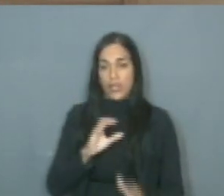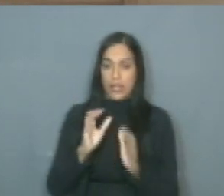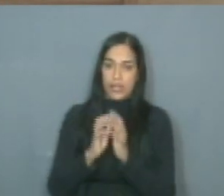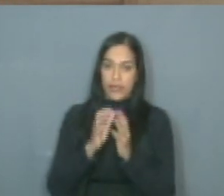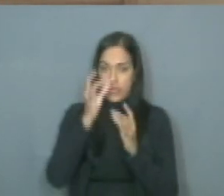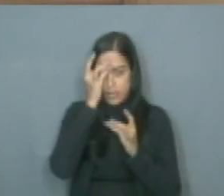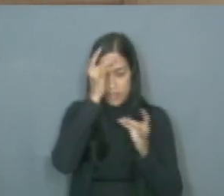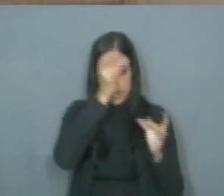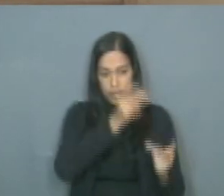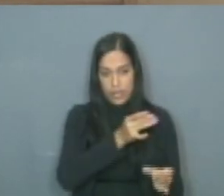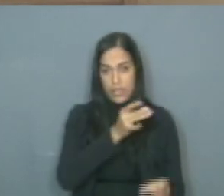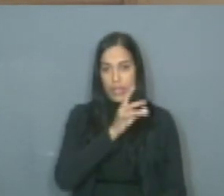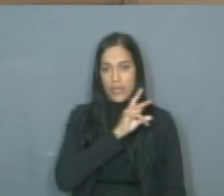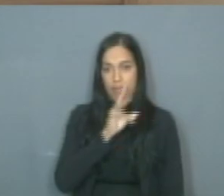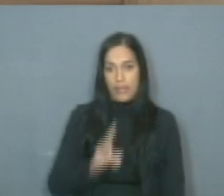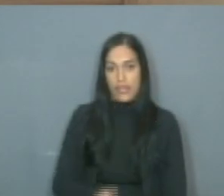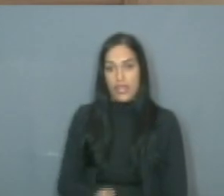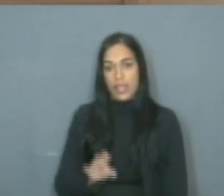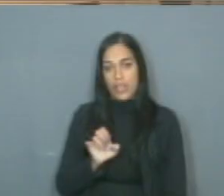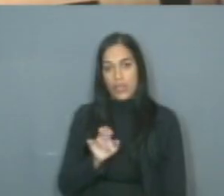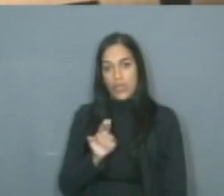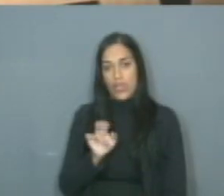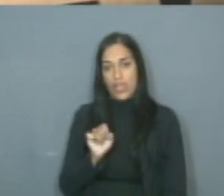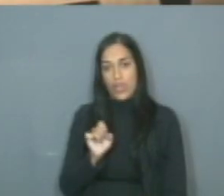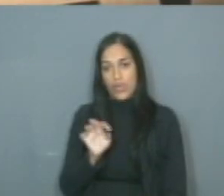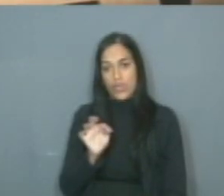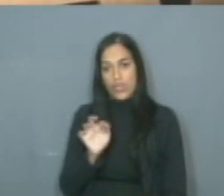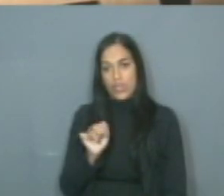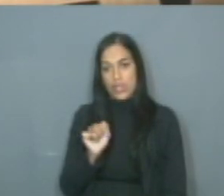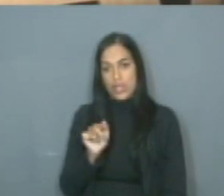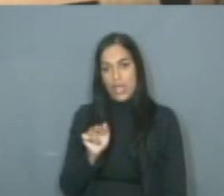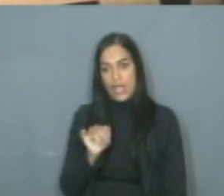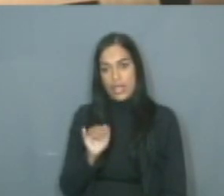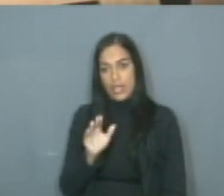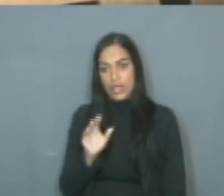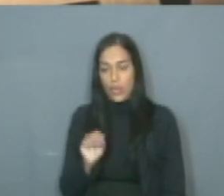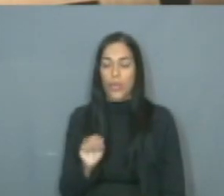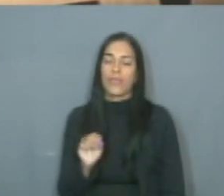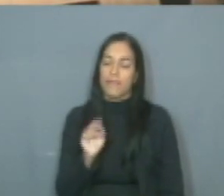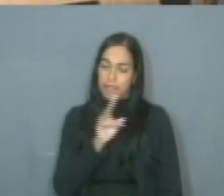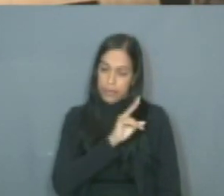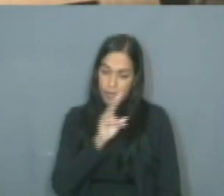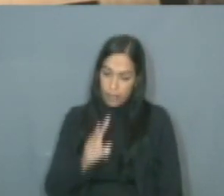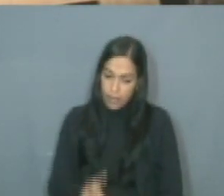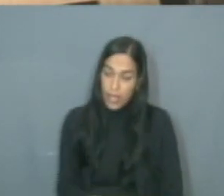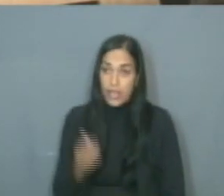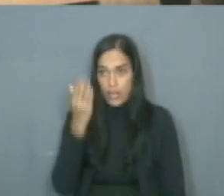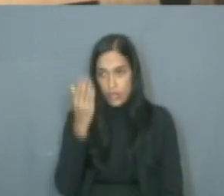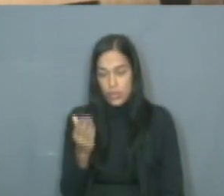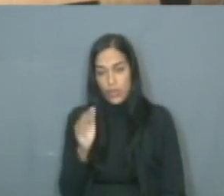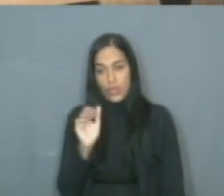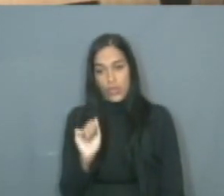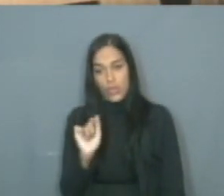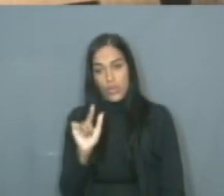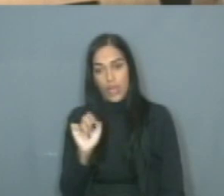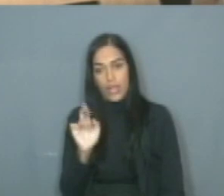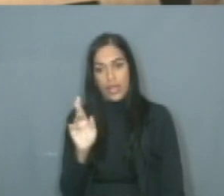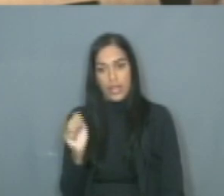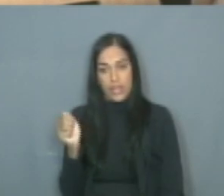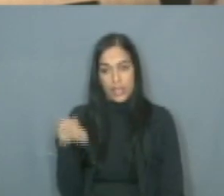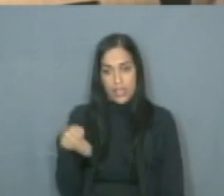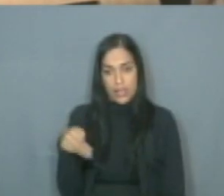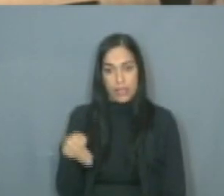escuto com atenção o vereador Luiz Eustáquio. Vereador Felipe Alecrim,